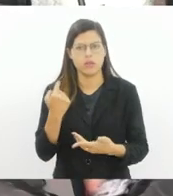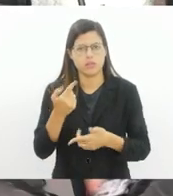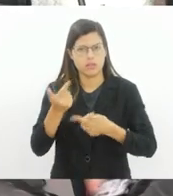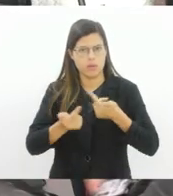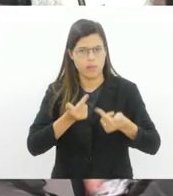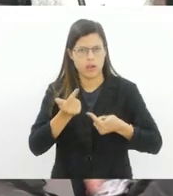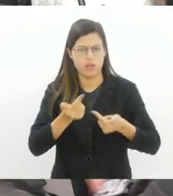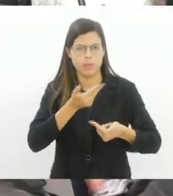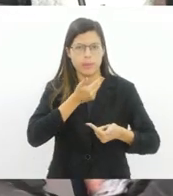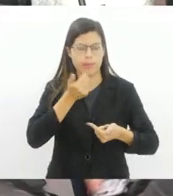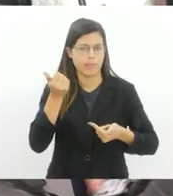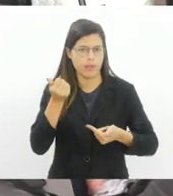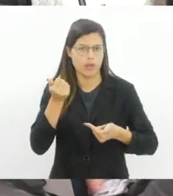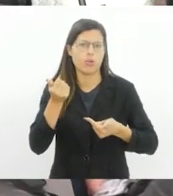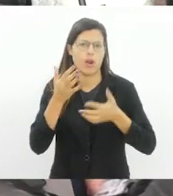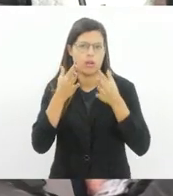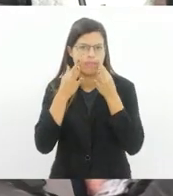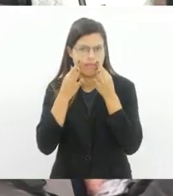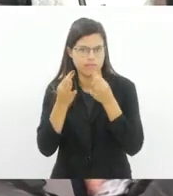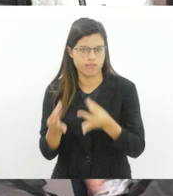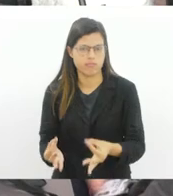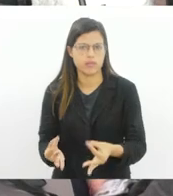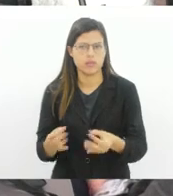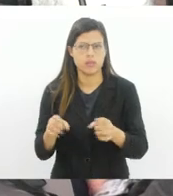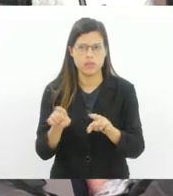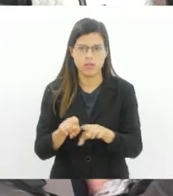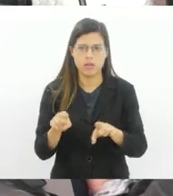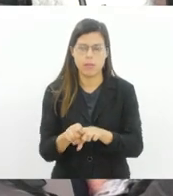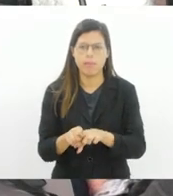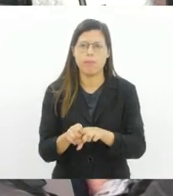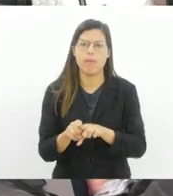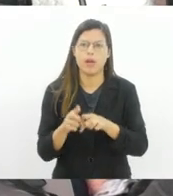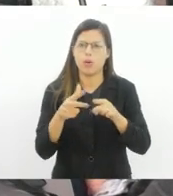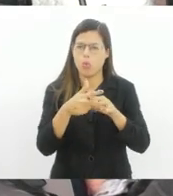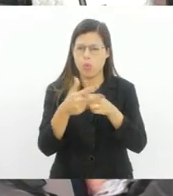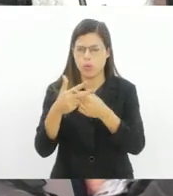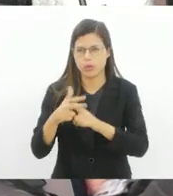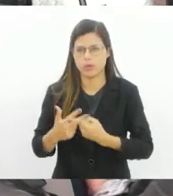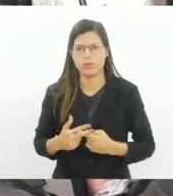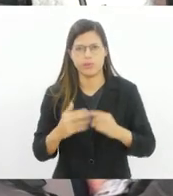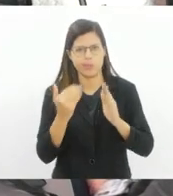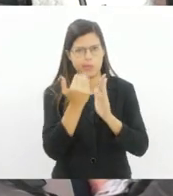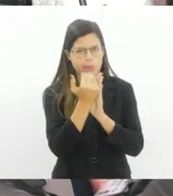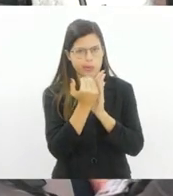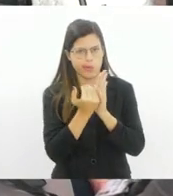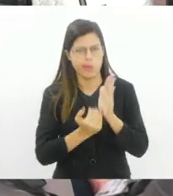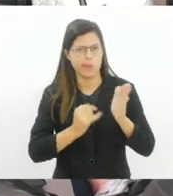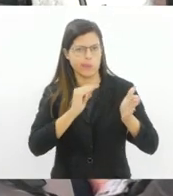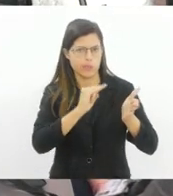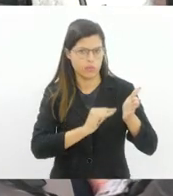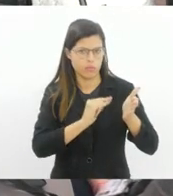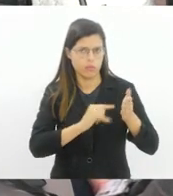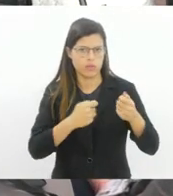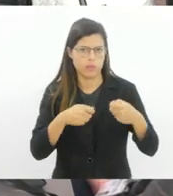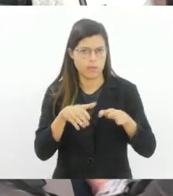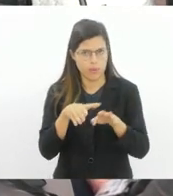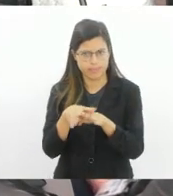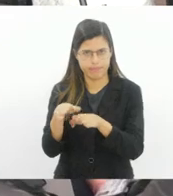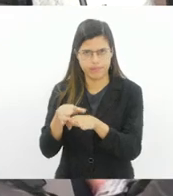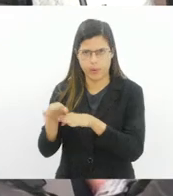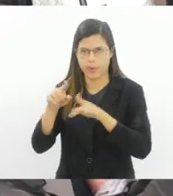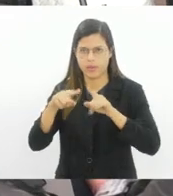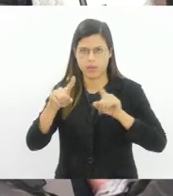aí a atenção e também revisando todos os protocolos e documentos que são necessários para essa orientação dos